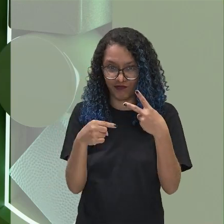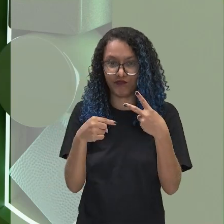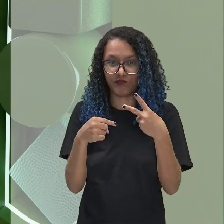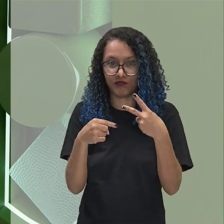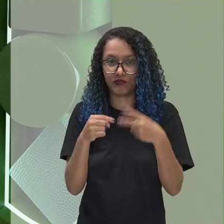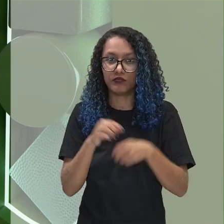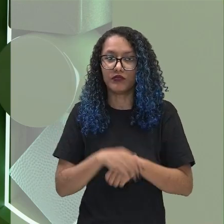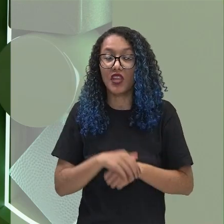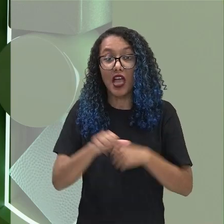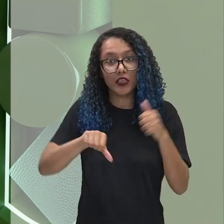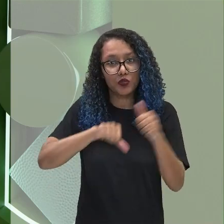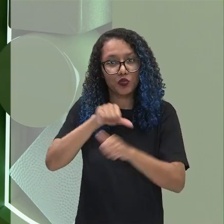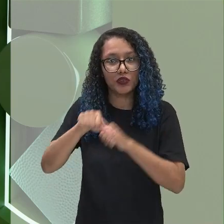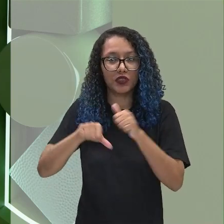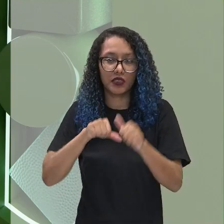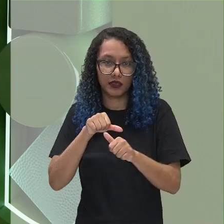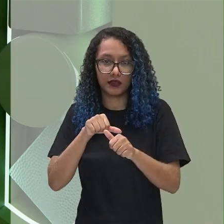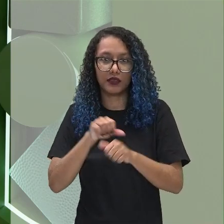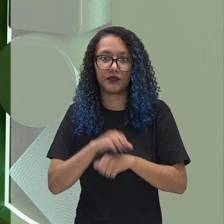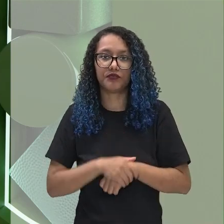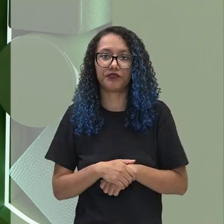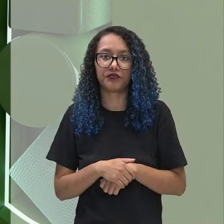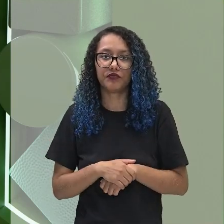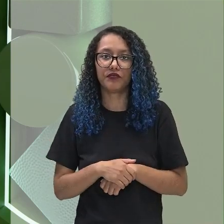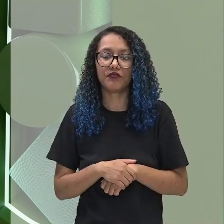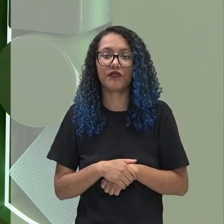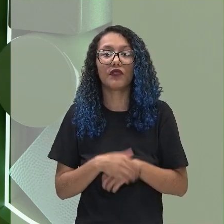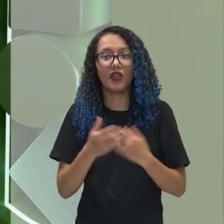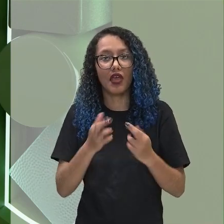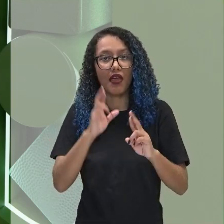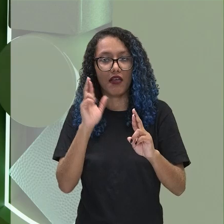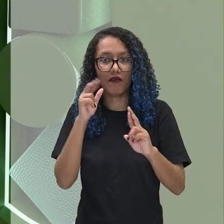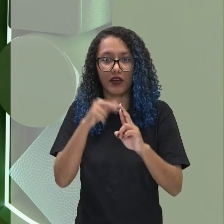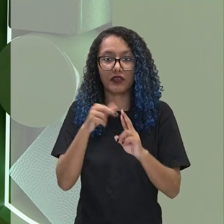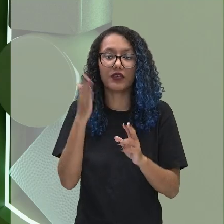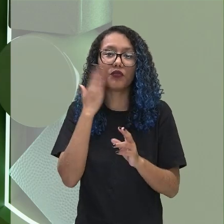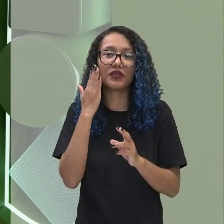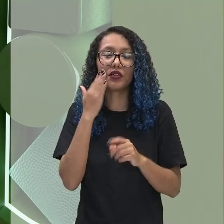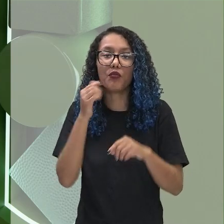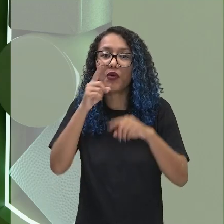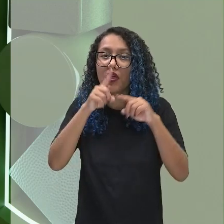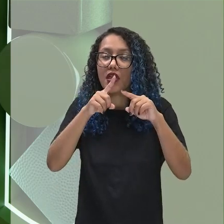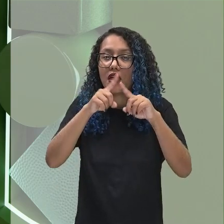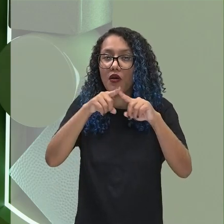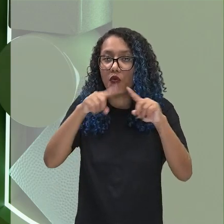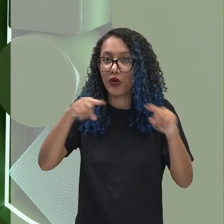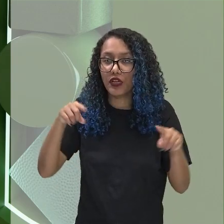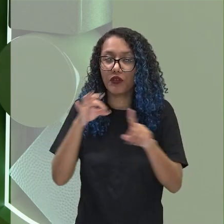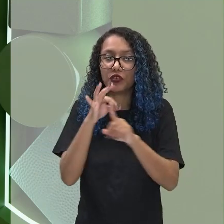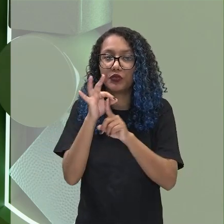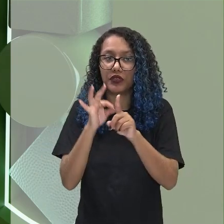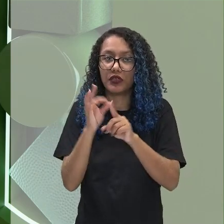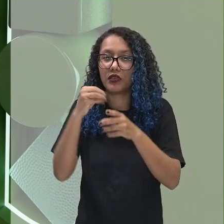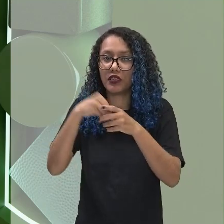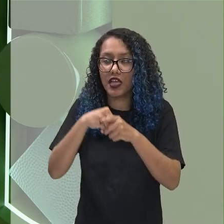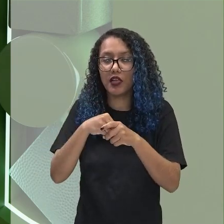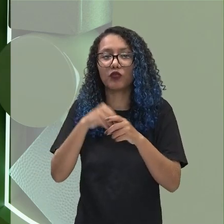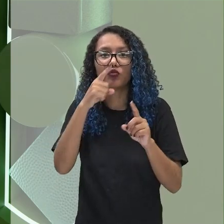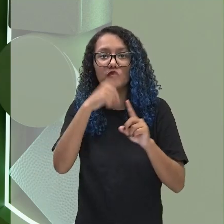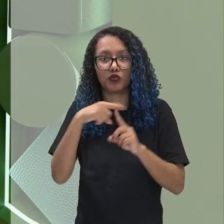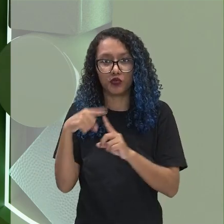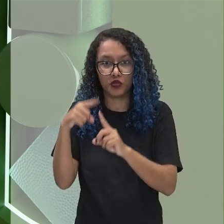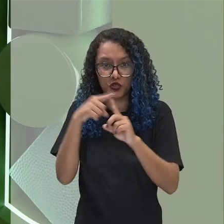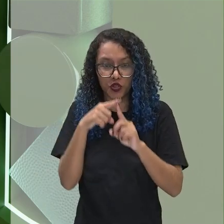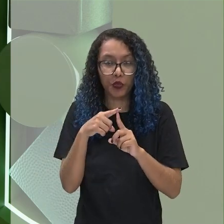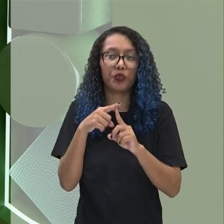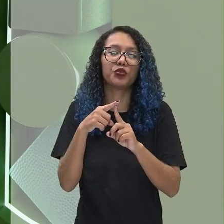como referência para a aferição das temperaturas dentro das escalas termométricas.